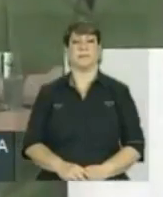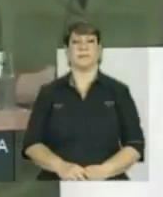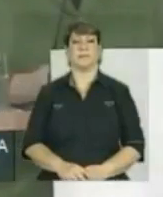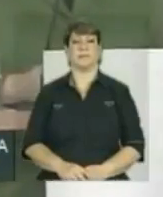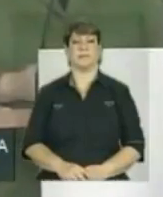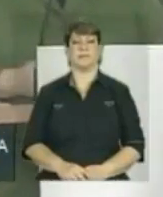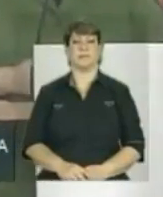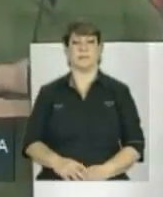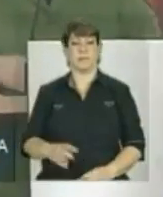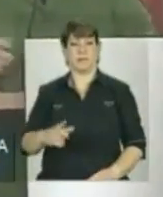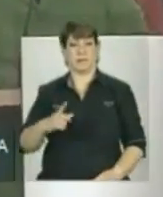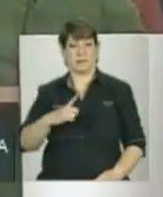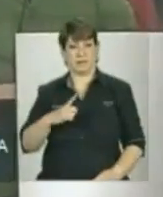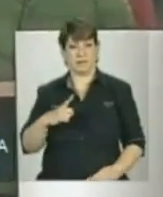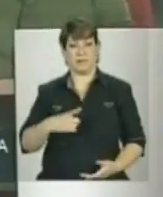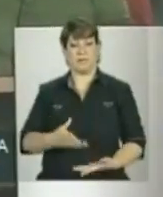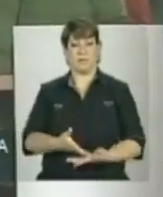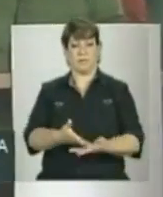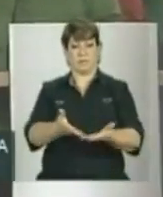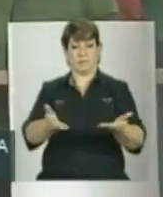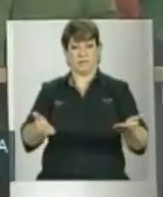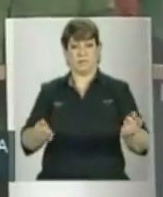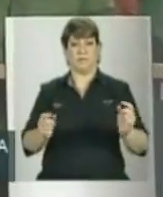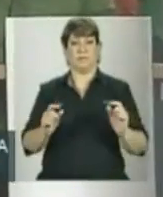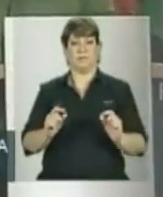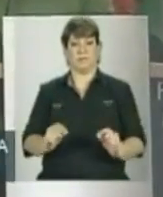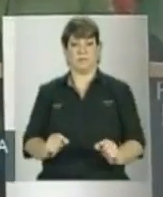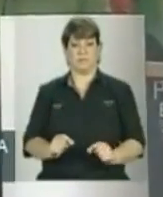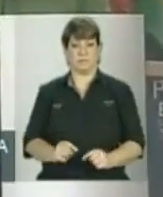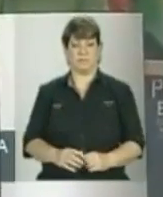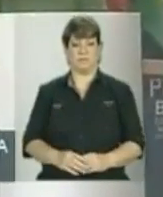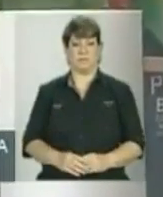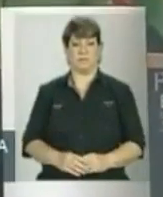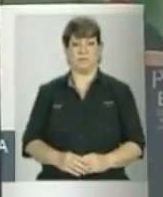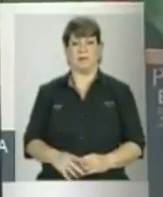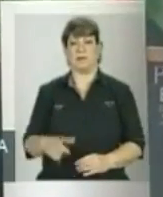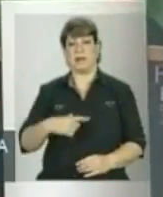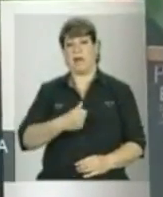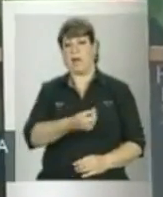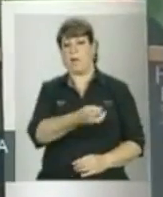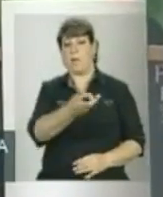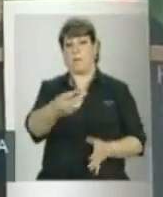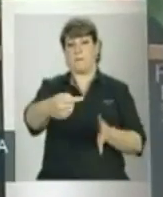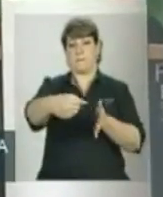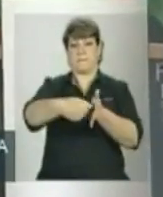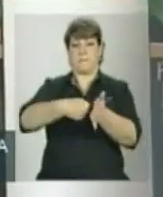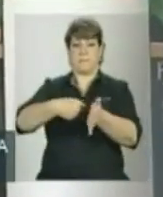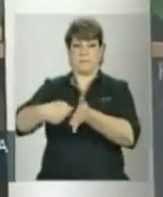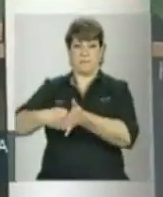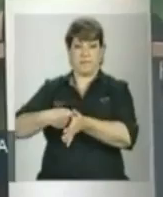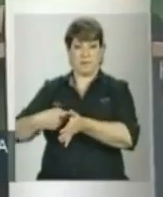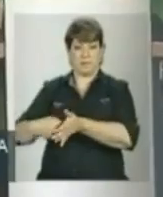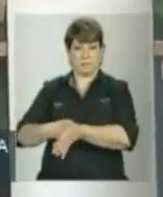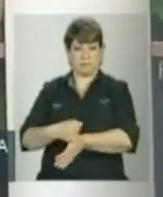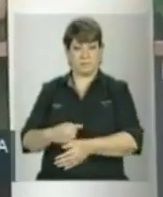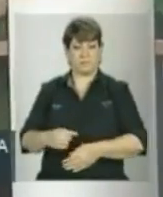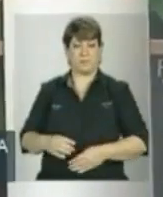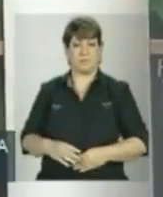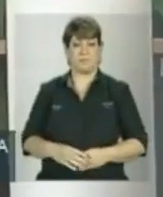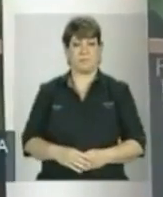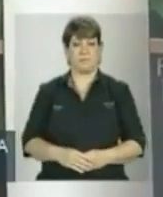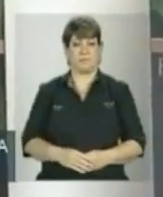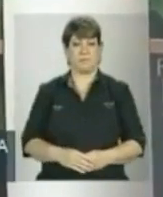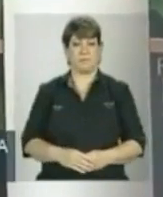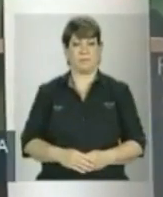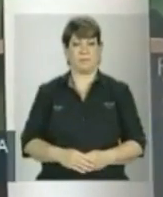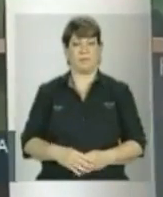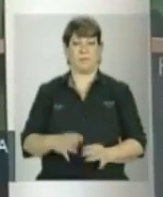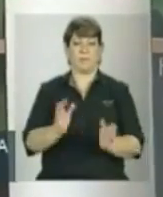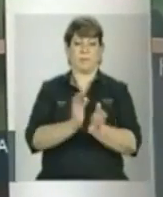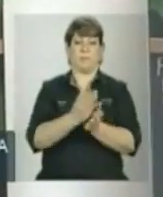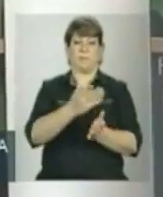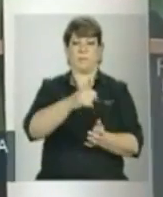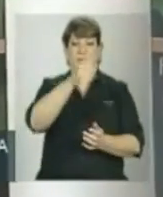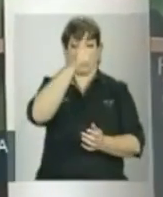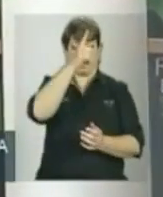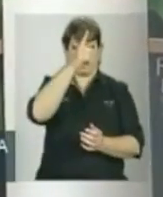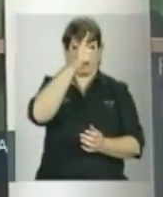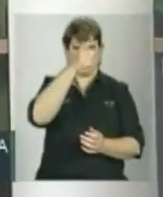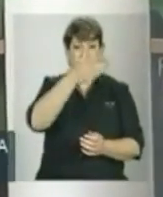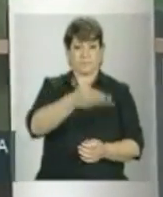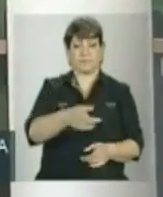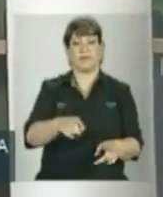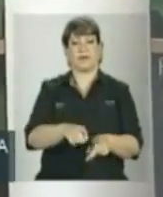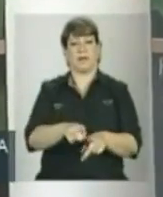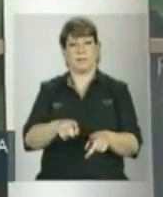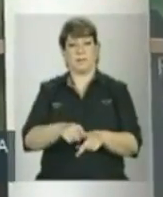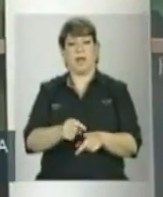tem os senhores colocar uma pergunta ao senhor Rinke pelo lado alemão e certamente